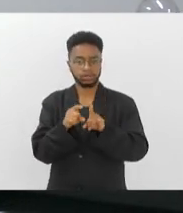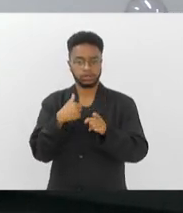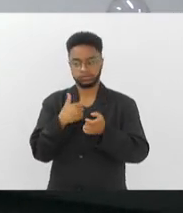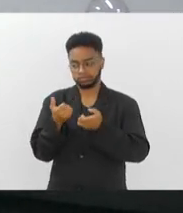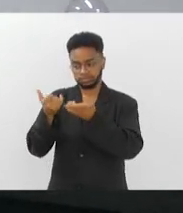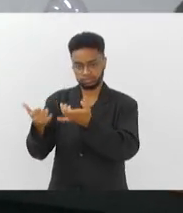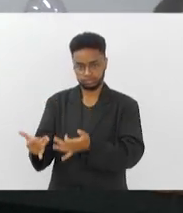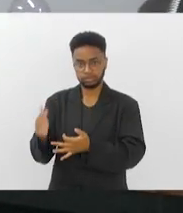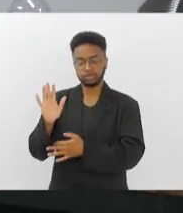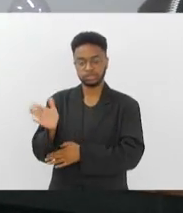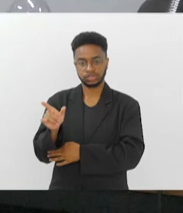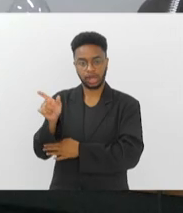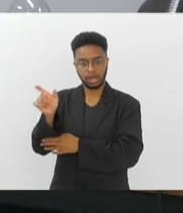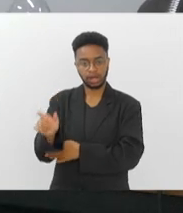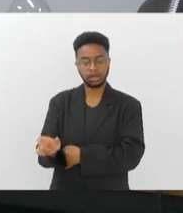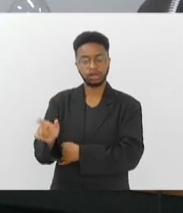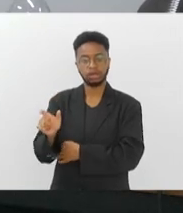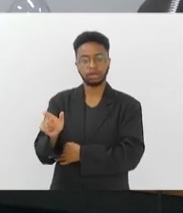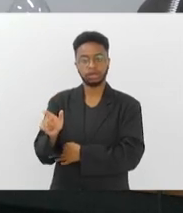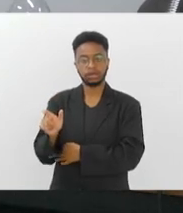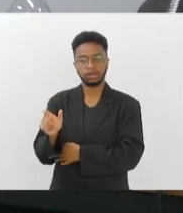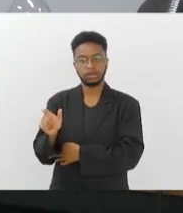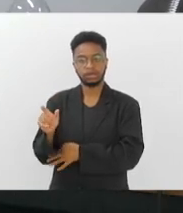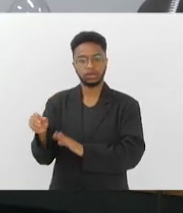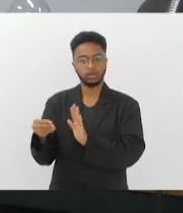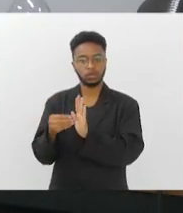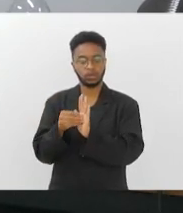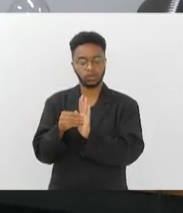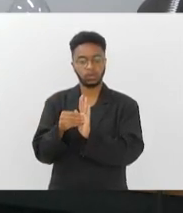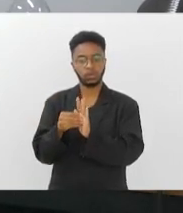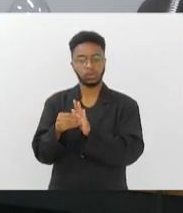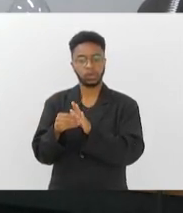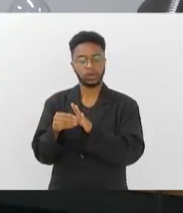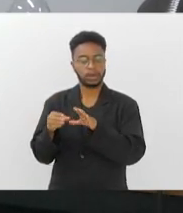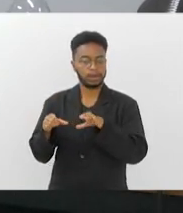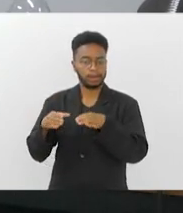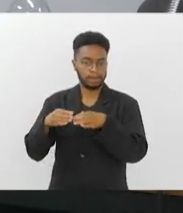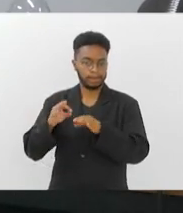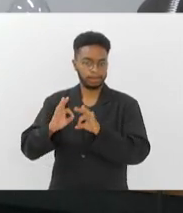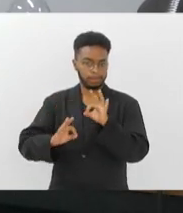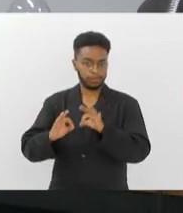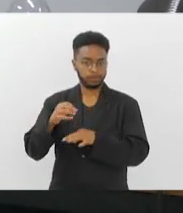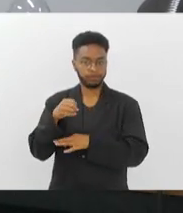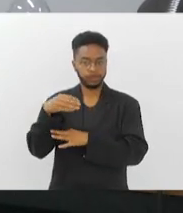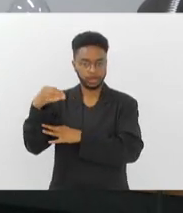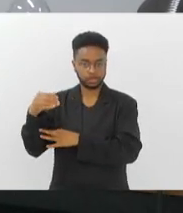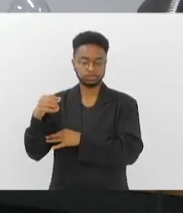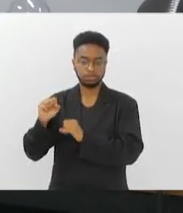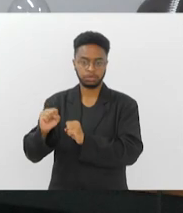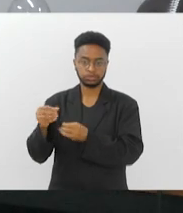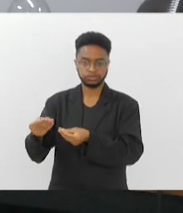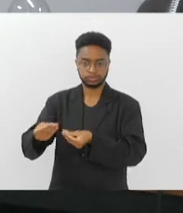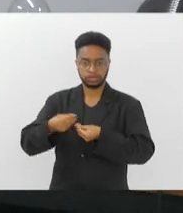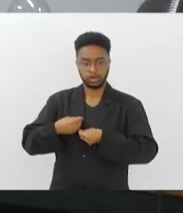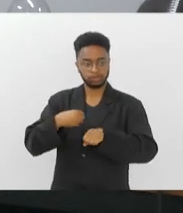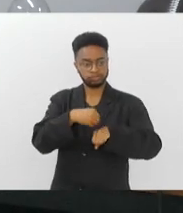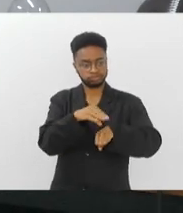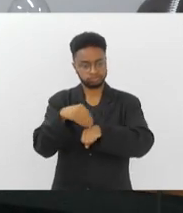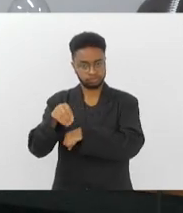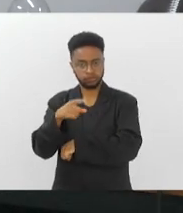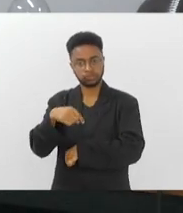Nait, o nosso pacote, que aí ele pode me passar, que eu passo para vocês. Tá